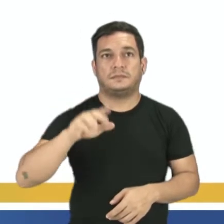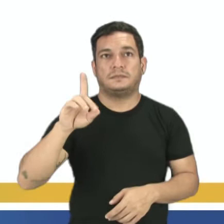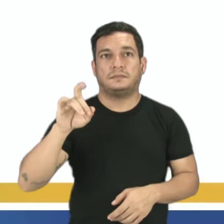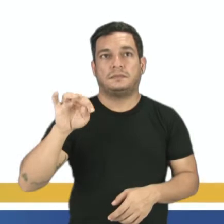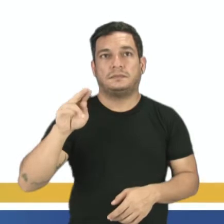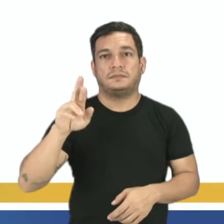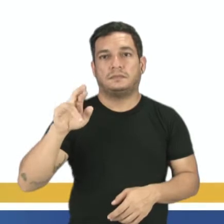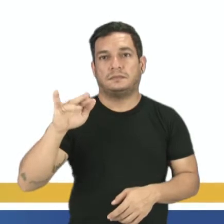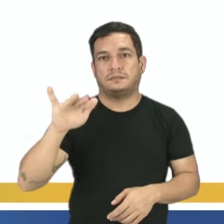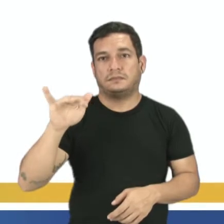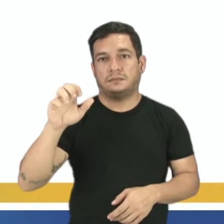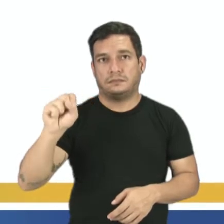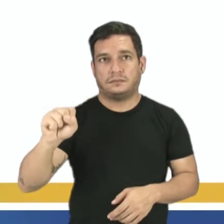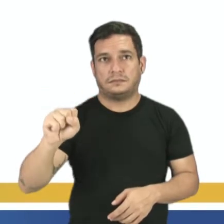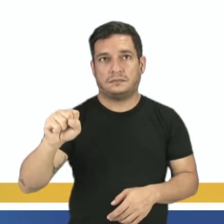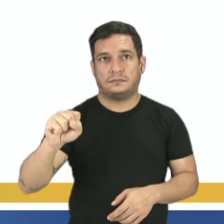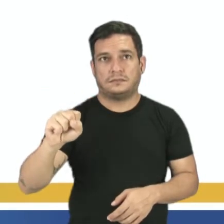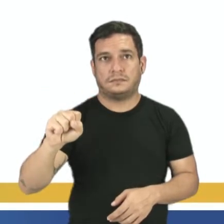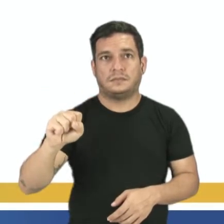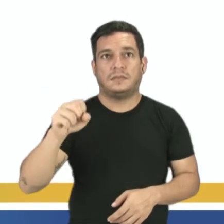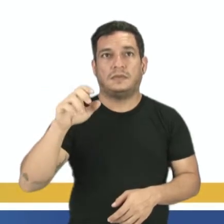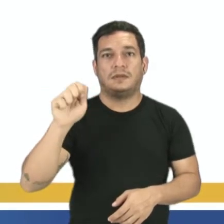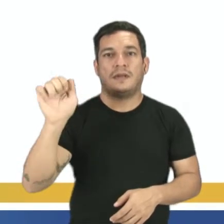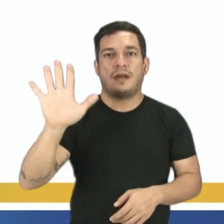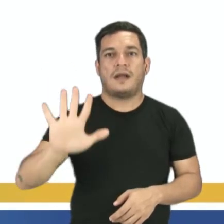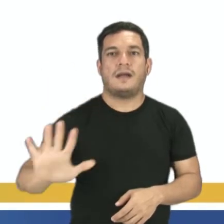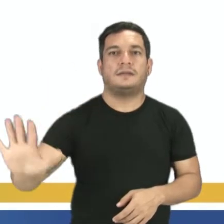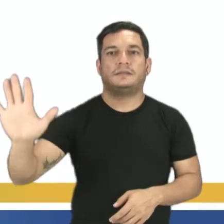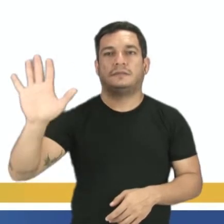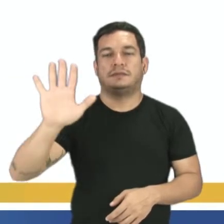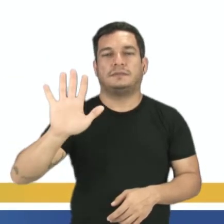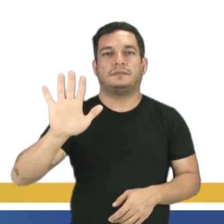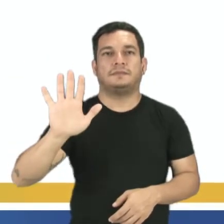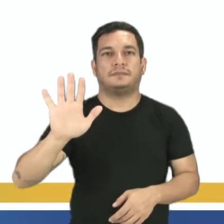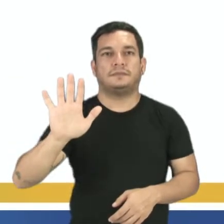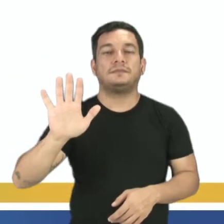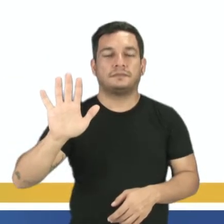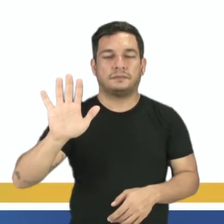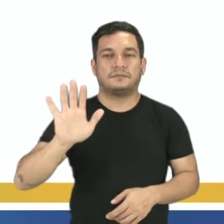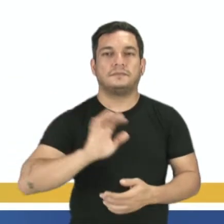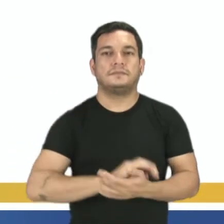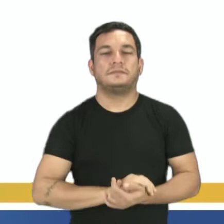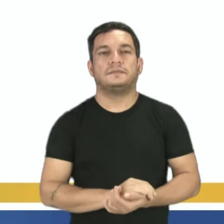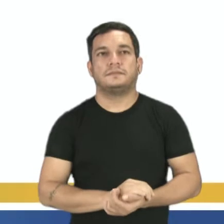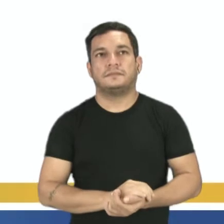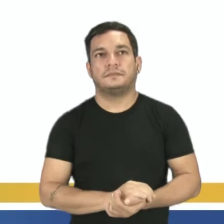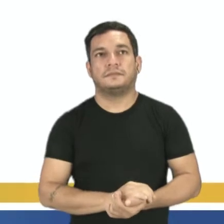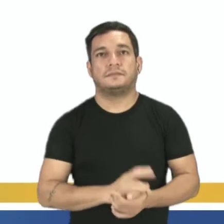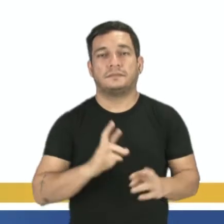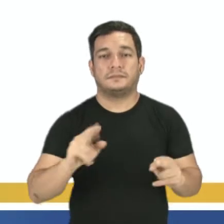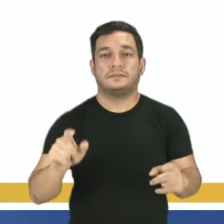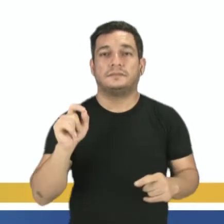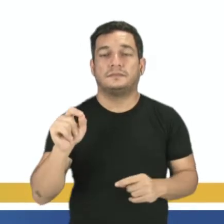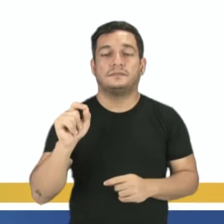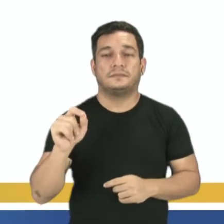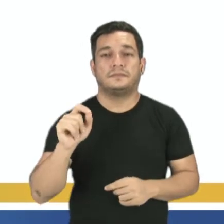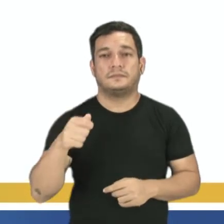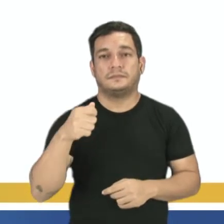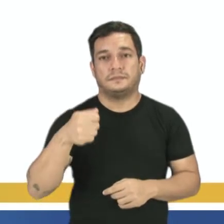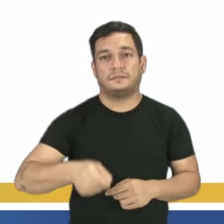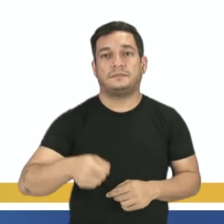totalitarismo, né, ou a imagem daquilo que seria o sistema ditatorial. A diferença